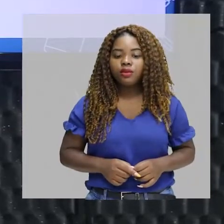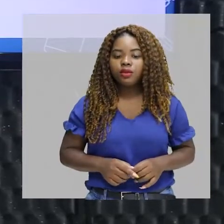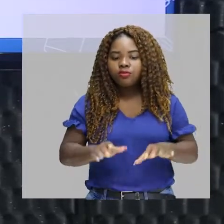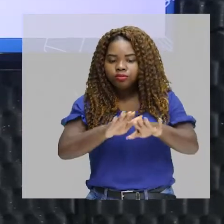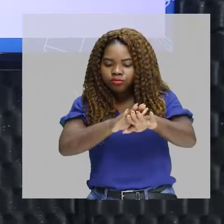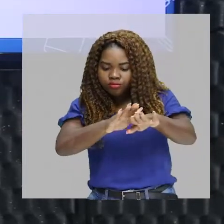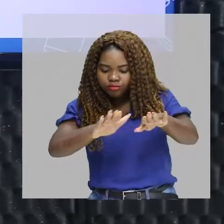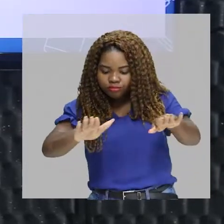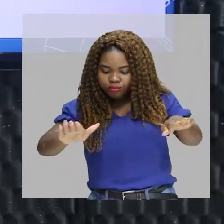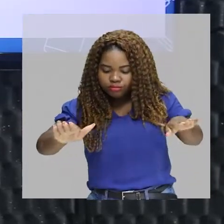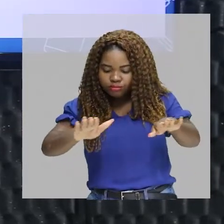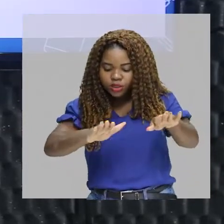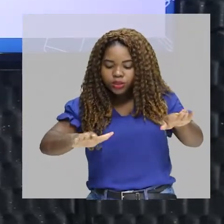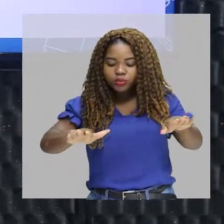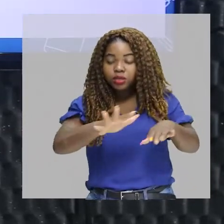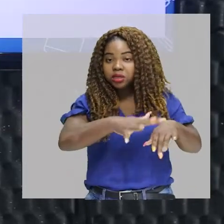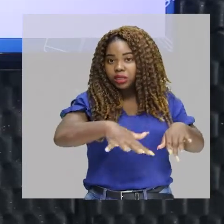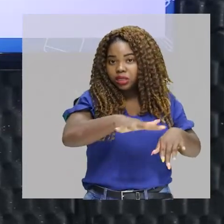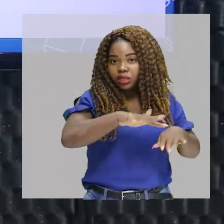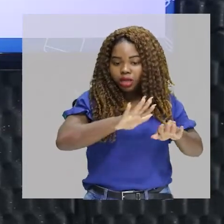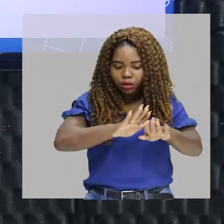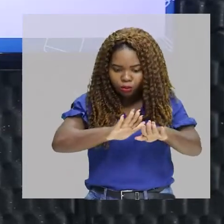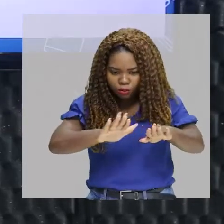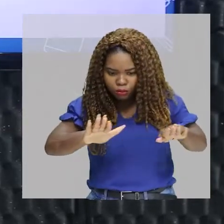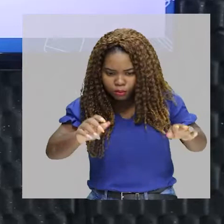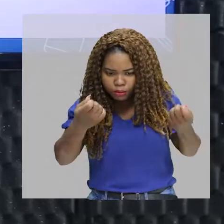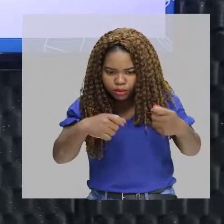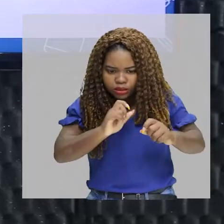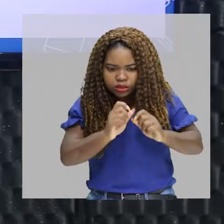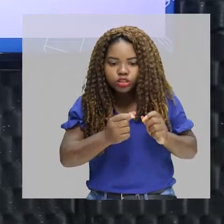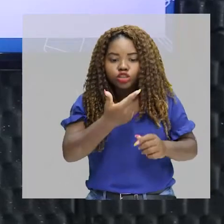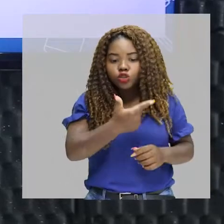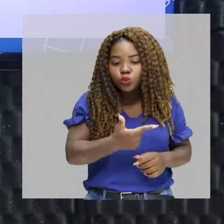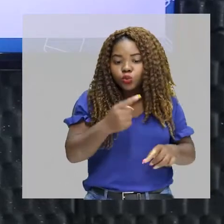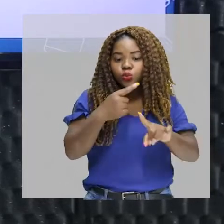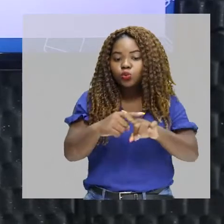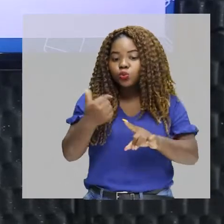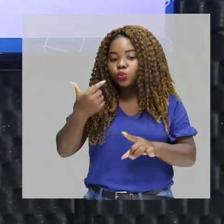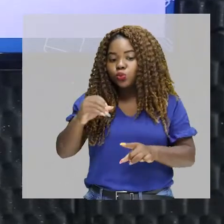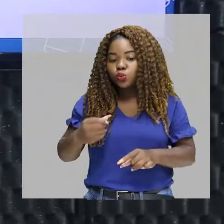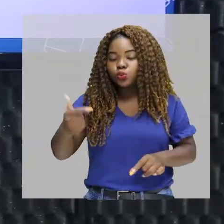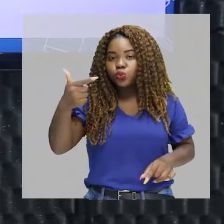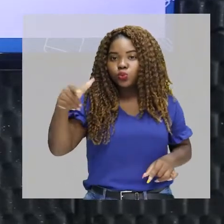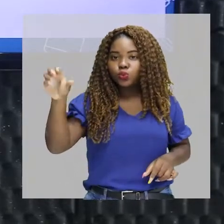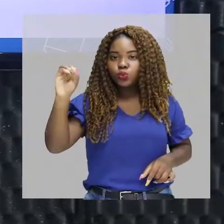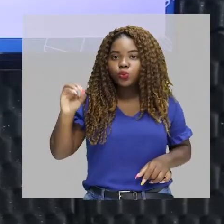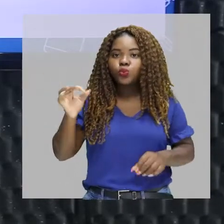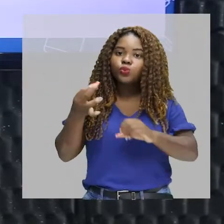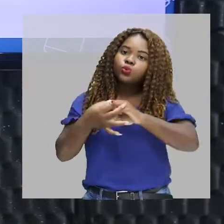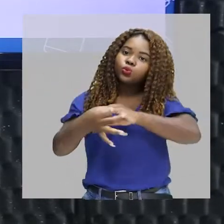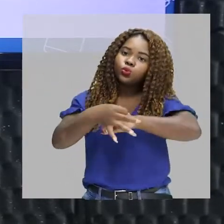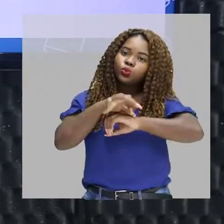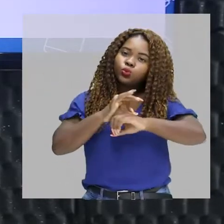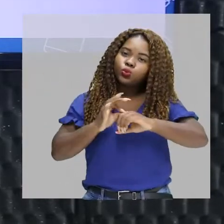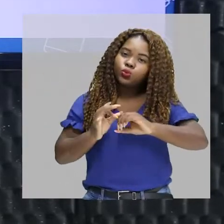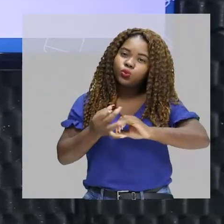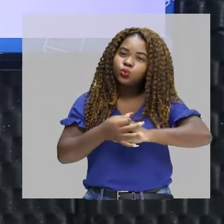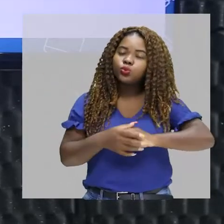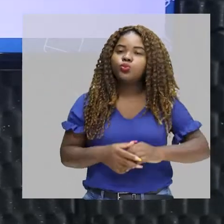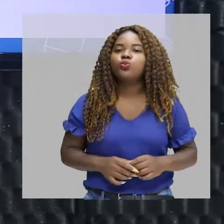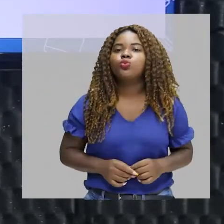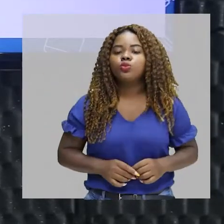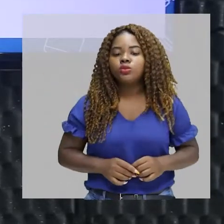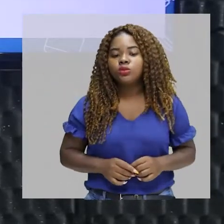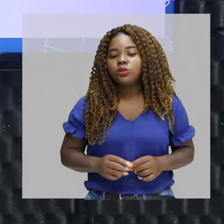aquela peça, são necessários 2 vezes 10 elevado a 20 átomos de ouro. Então,